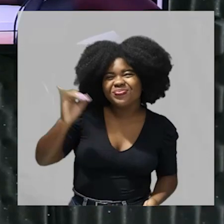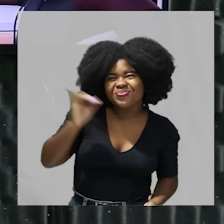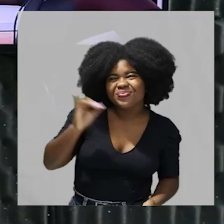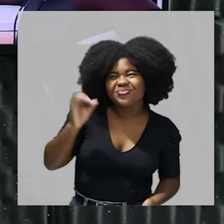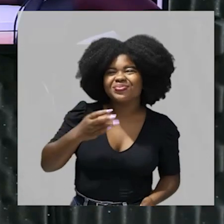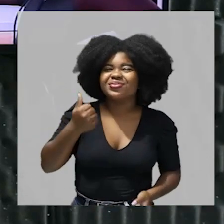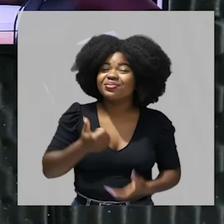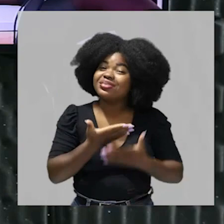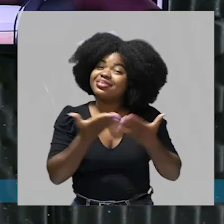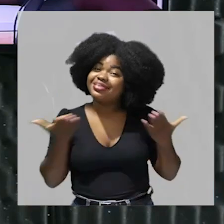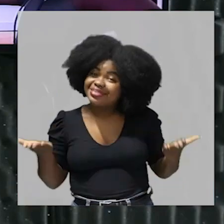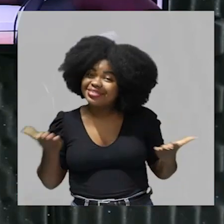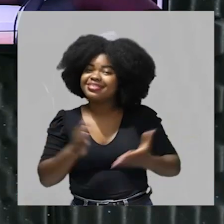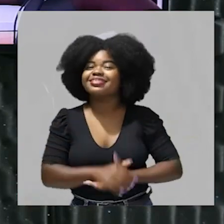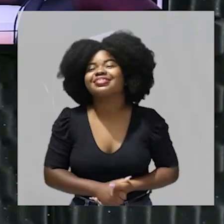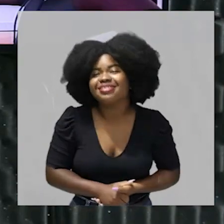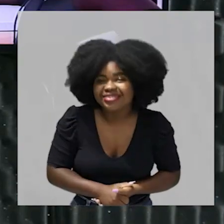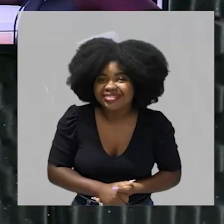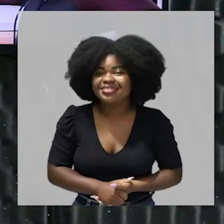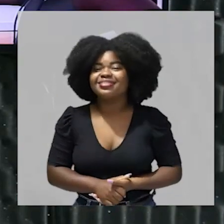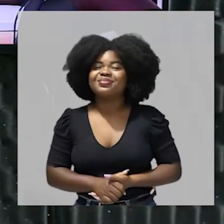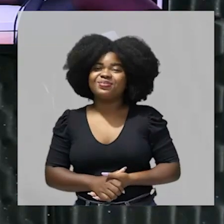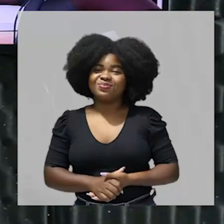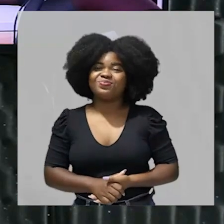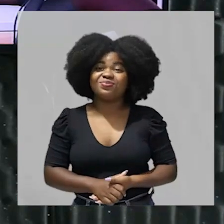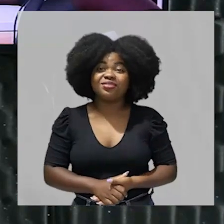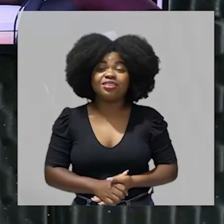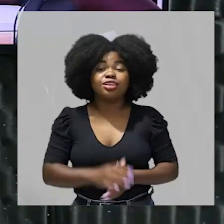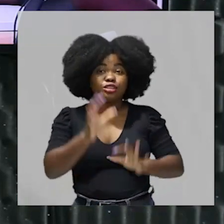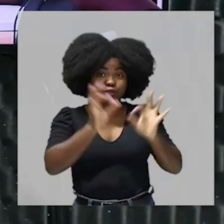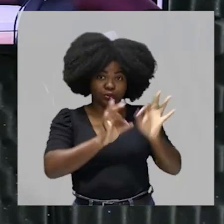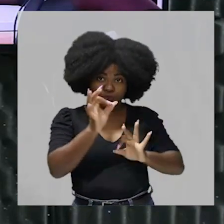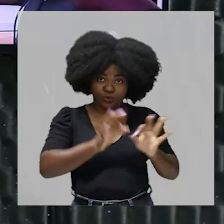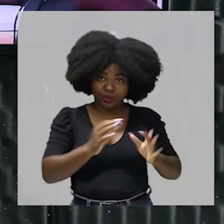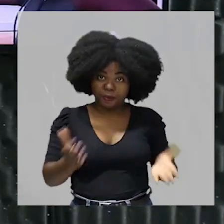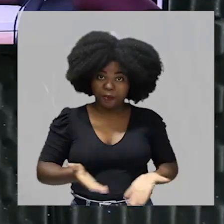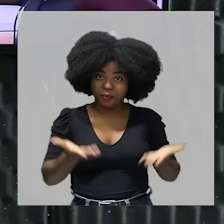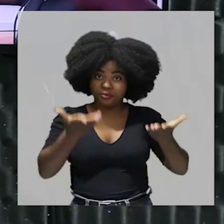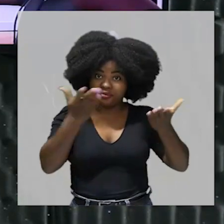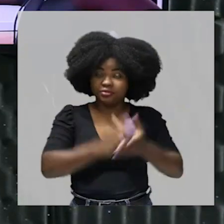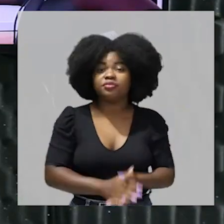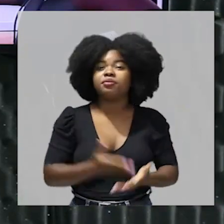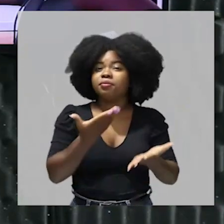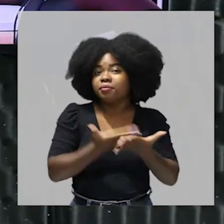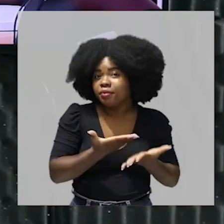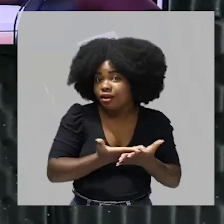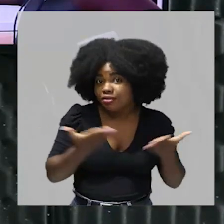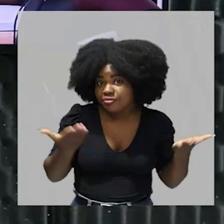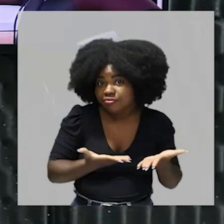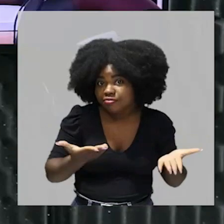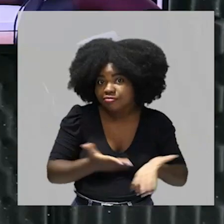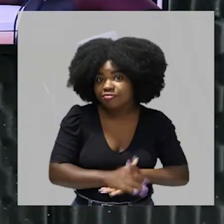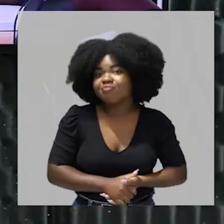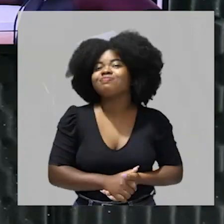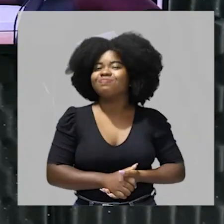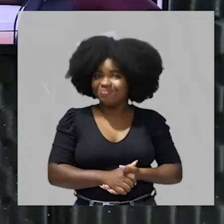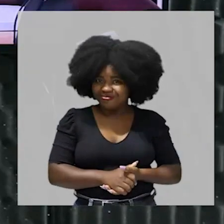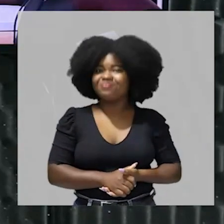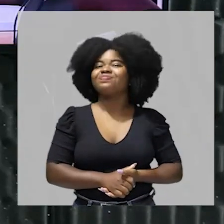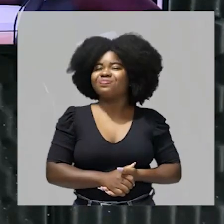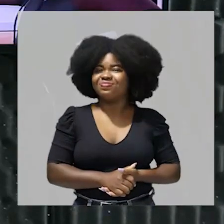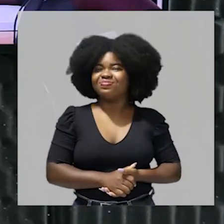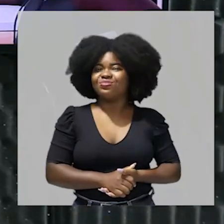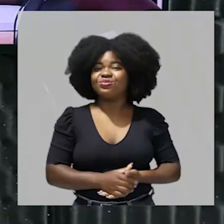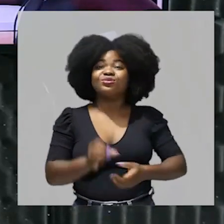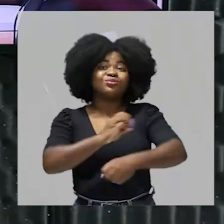tudo bem com vocês e aí preparados para mais uma aula é do preparatório